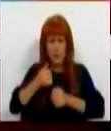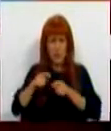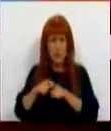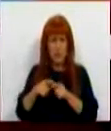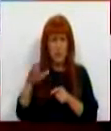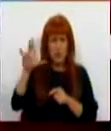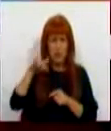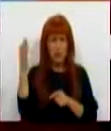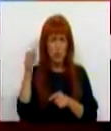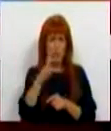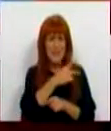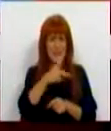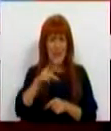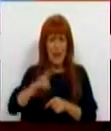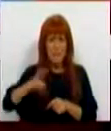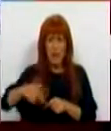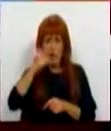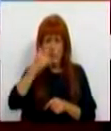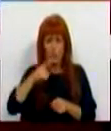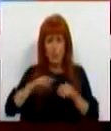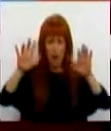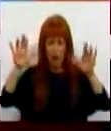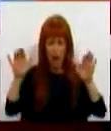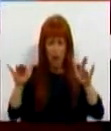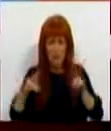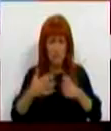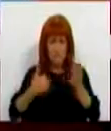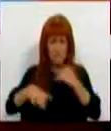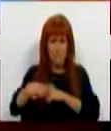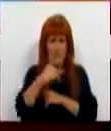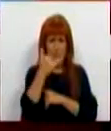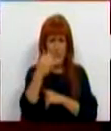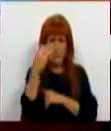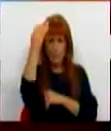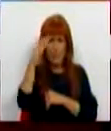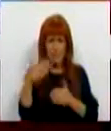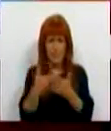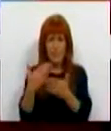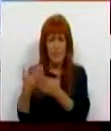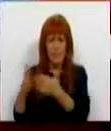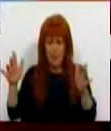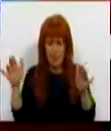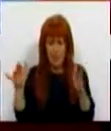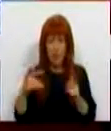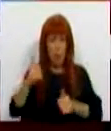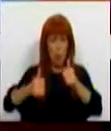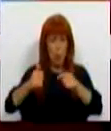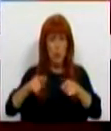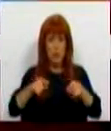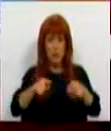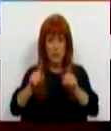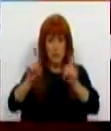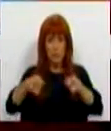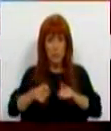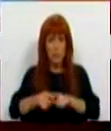Lisboa e Porto de 100 milhões de passageiros e a redução em mais de 20% da oferta e, no concurso que é lançado,